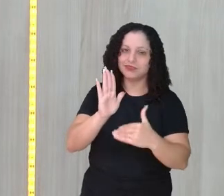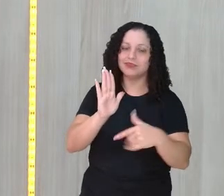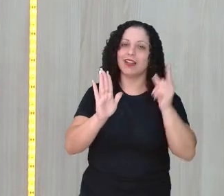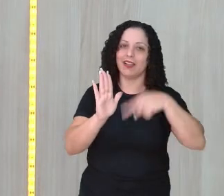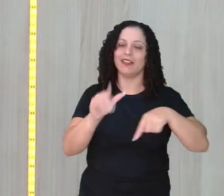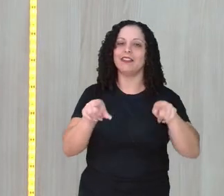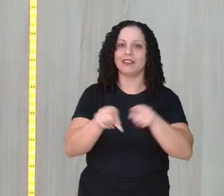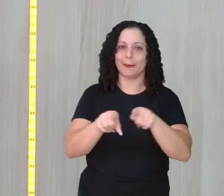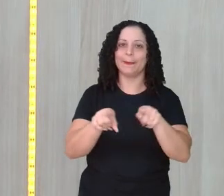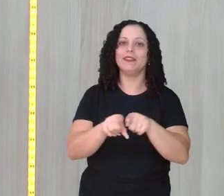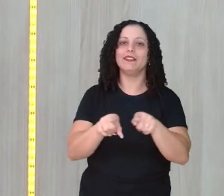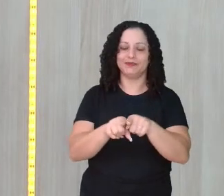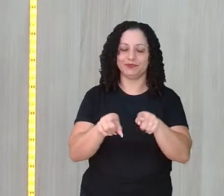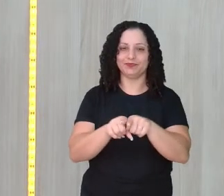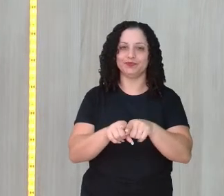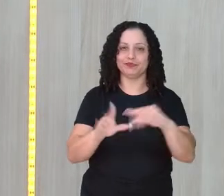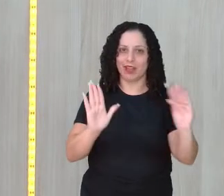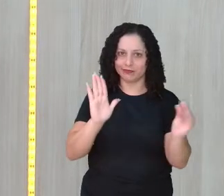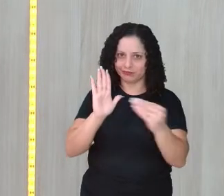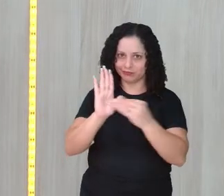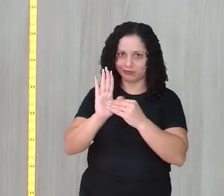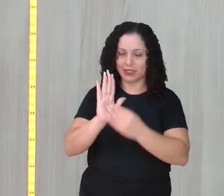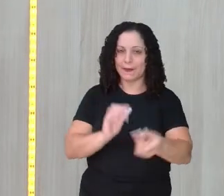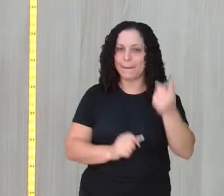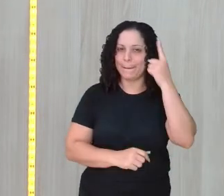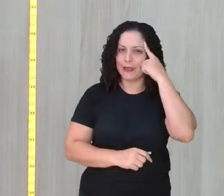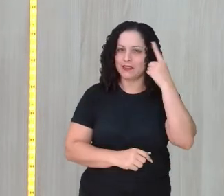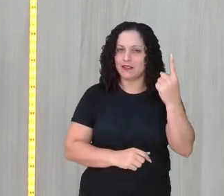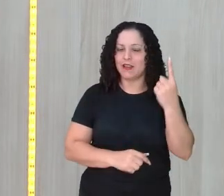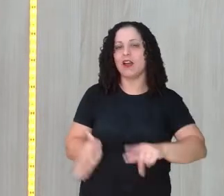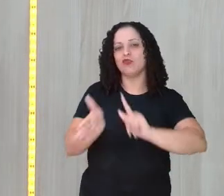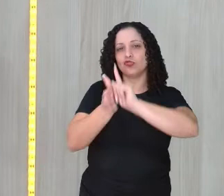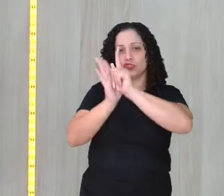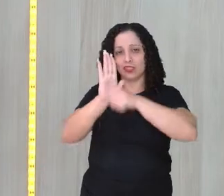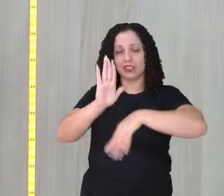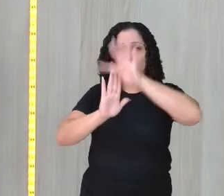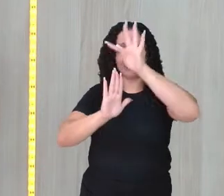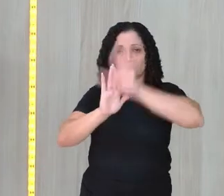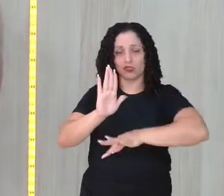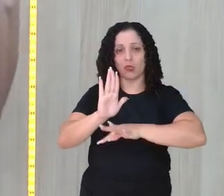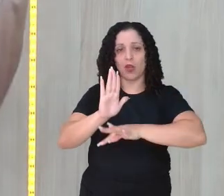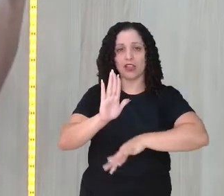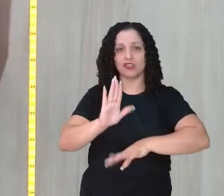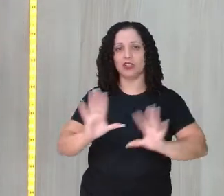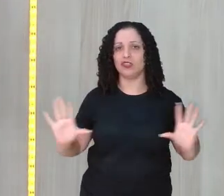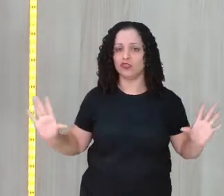elemento injutivo. Então a gente tem que pensar que os gêneros textuais, eles abarcam